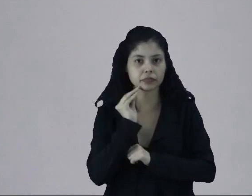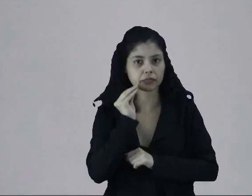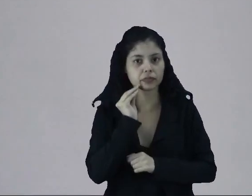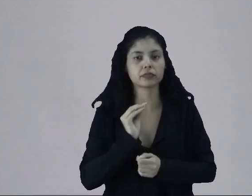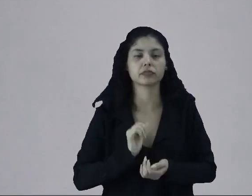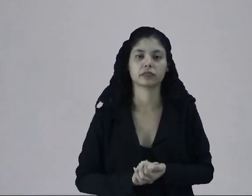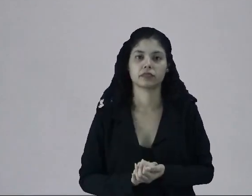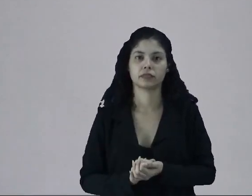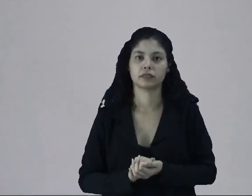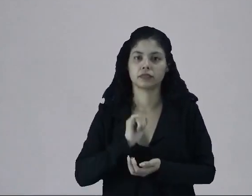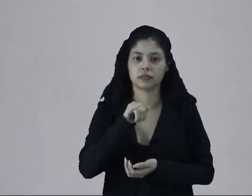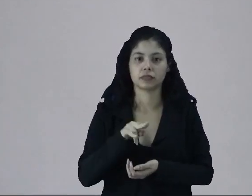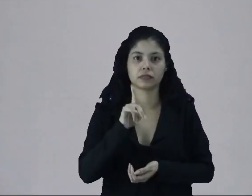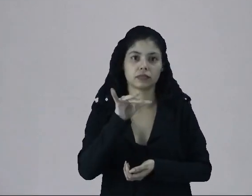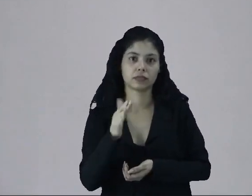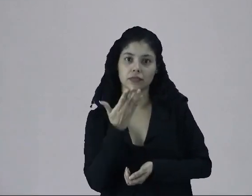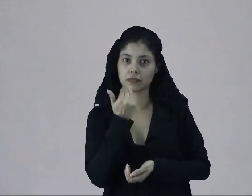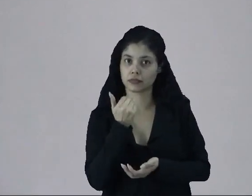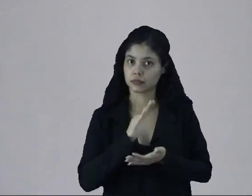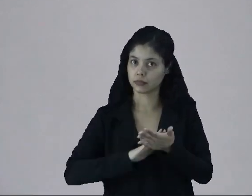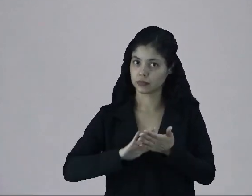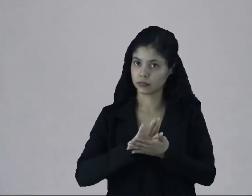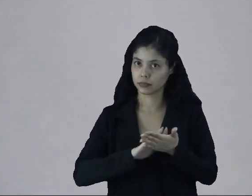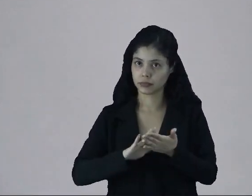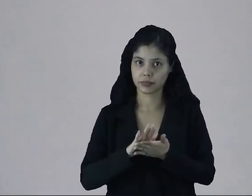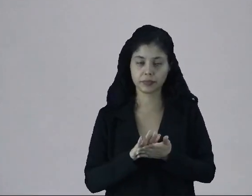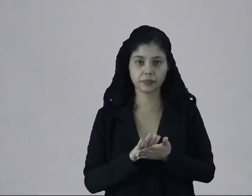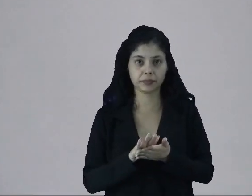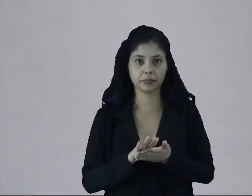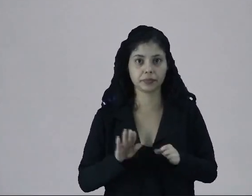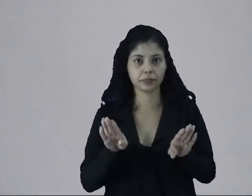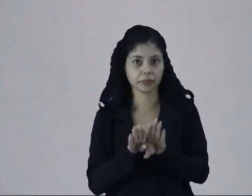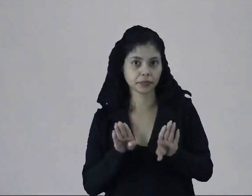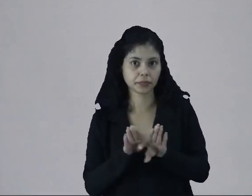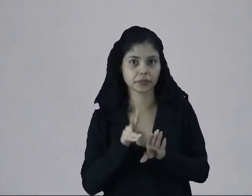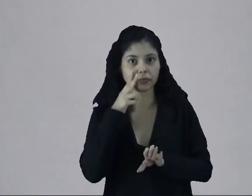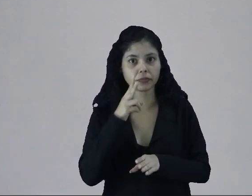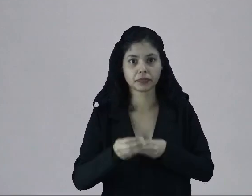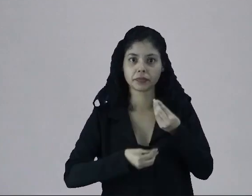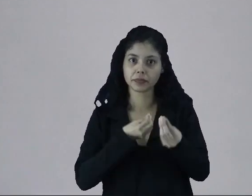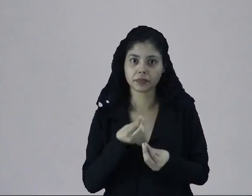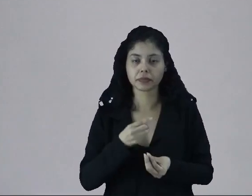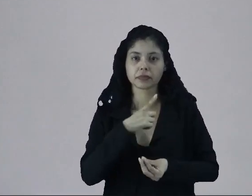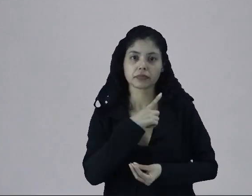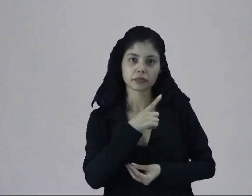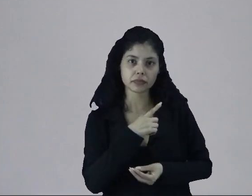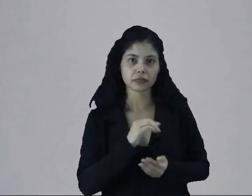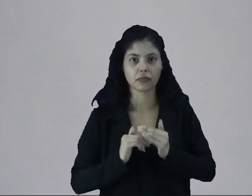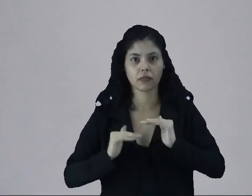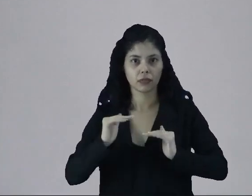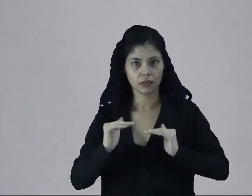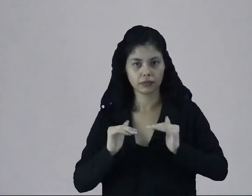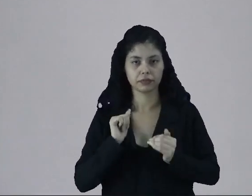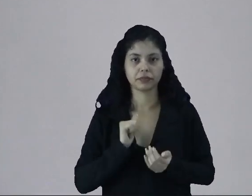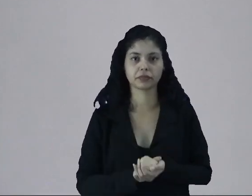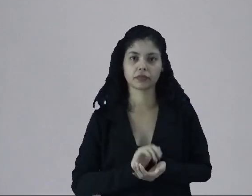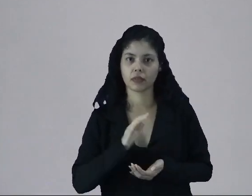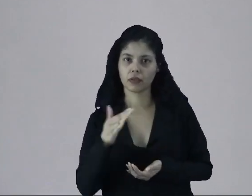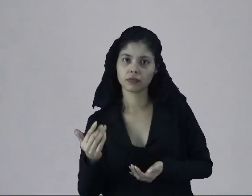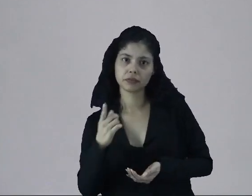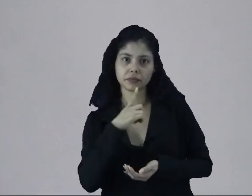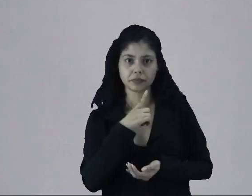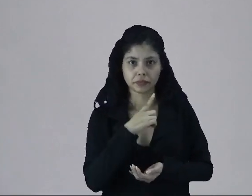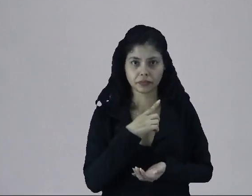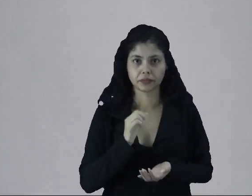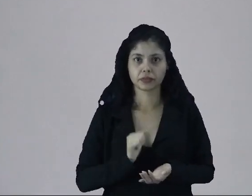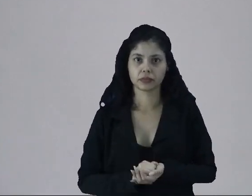insulina, você vai em jejum, porque você não pode alimentar nada, que é para ver como é que está a tua insulina basal. Quando é